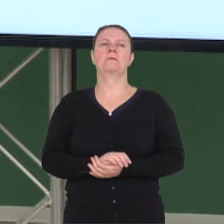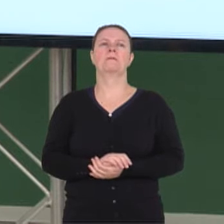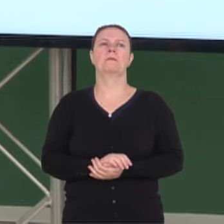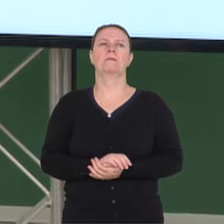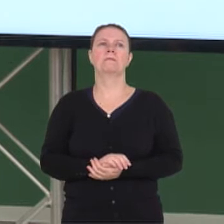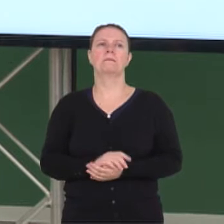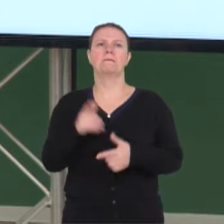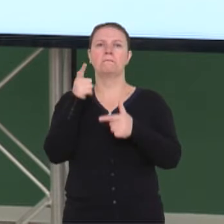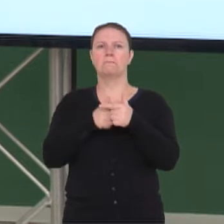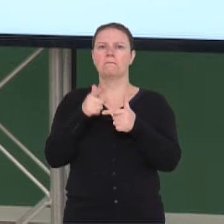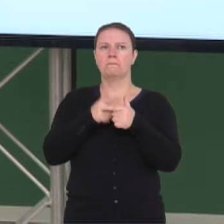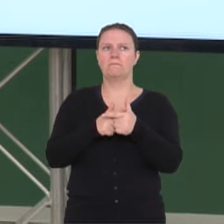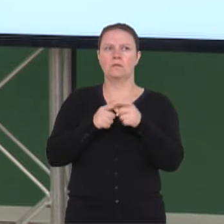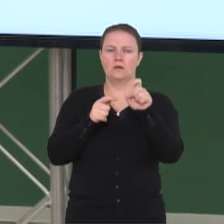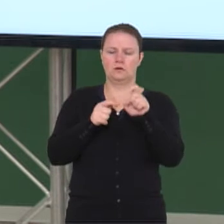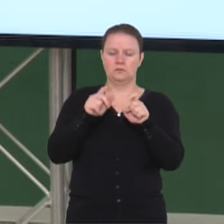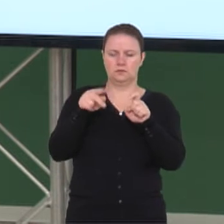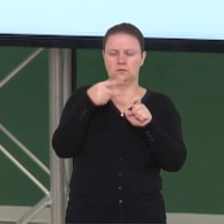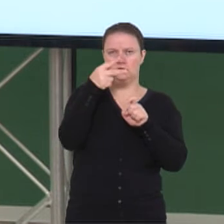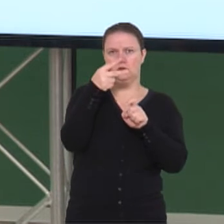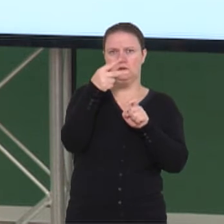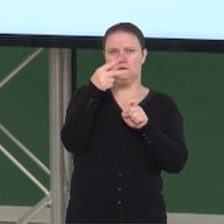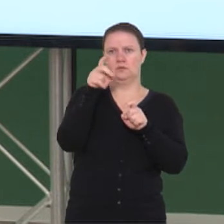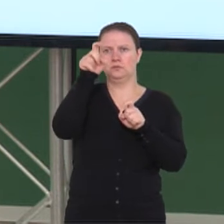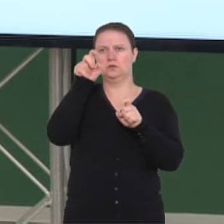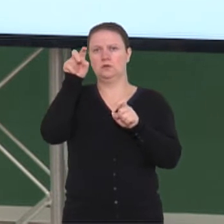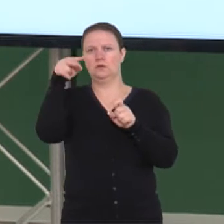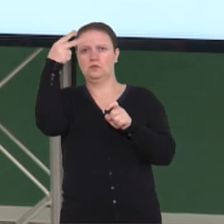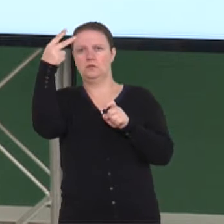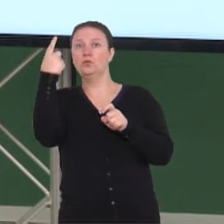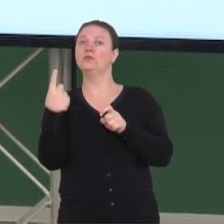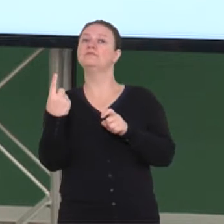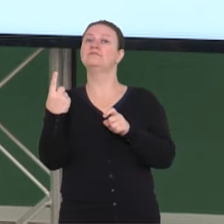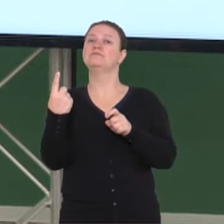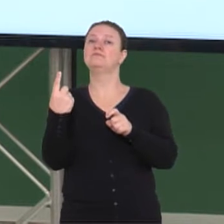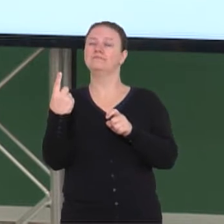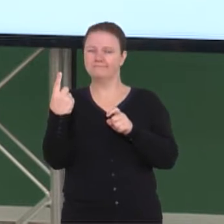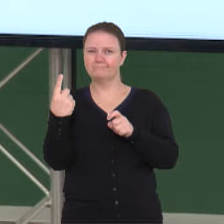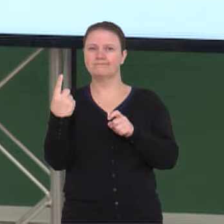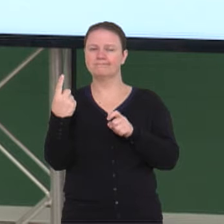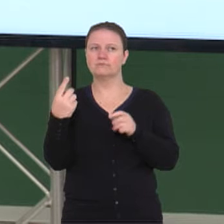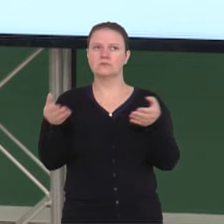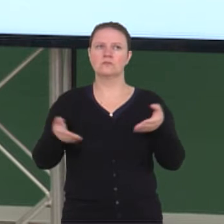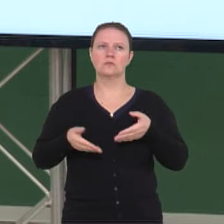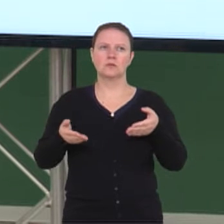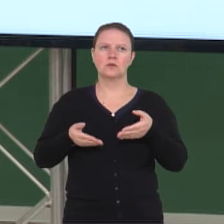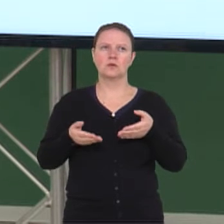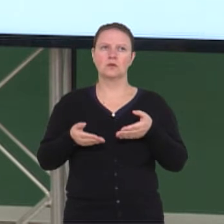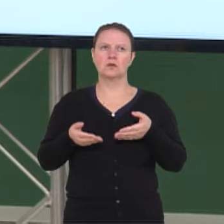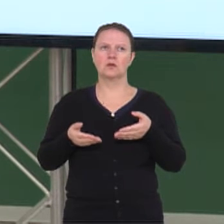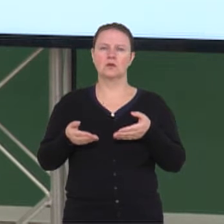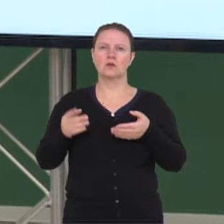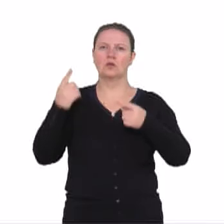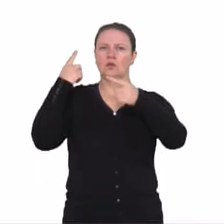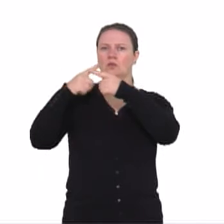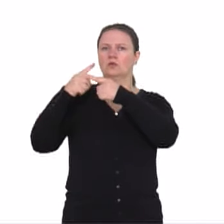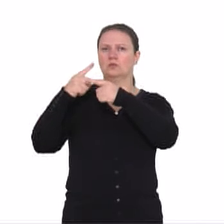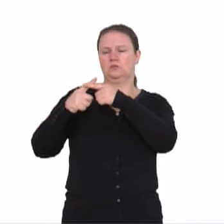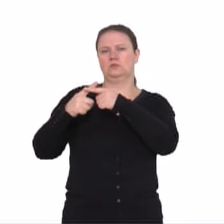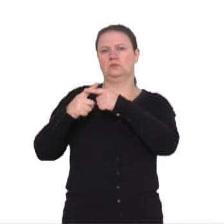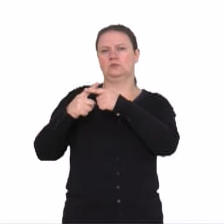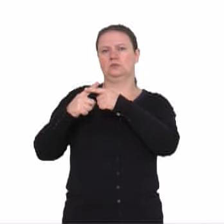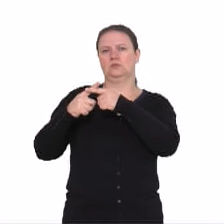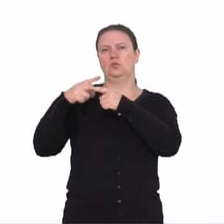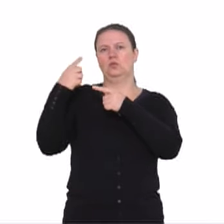ao quadrado por x ao quadrado, 1. Agora o que eu faço? A multiplicação desse 1 pelo